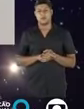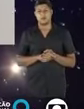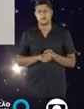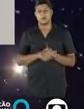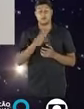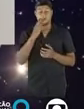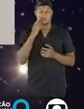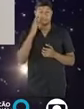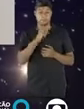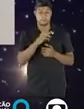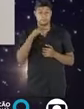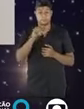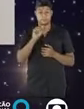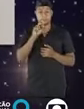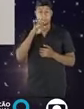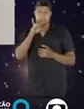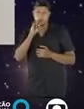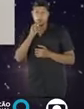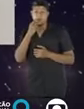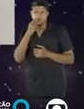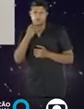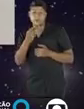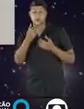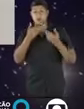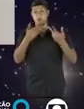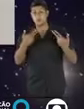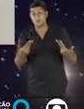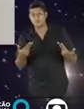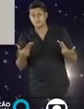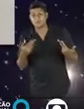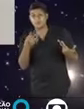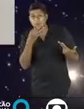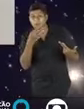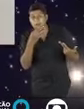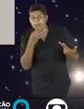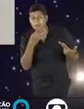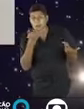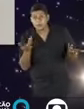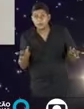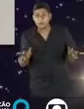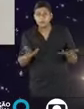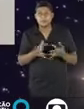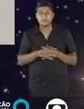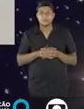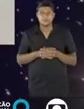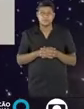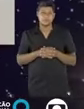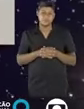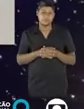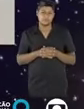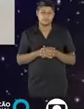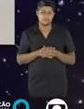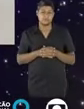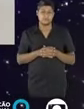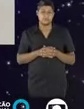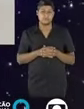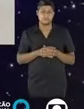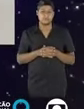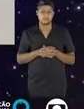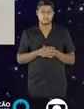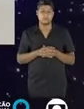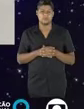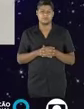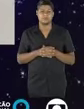Bom, olha só, Marcos tinha pedido para falar alguma coisa, fazer algum comentário. Não, rapidinho, para completar o que a Mariana falou, que eu achei